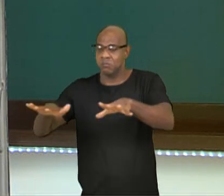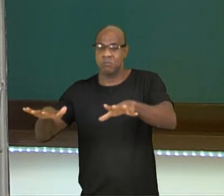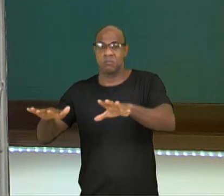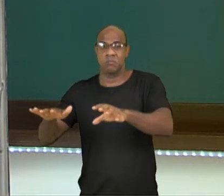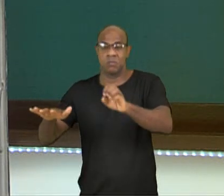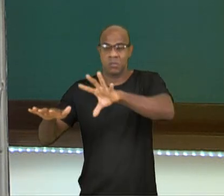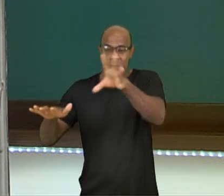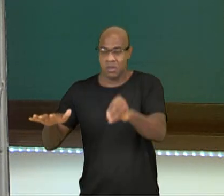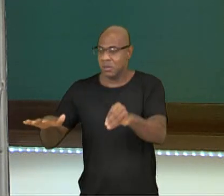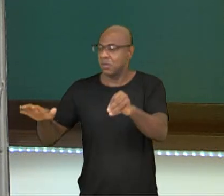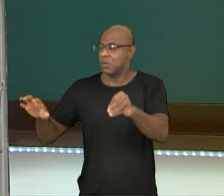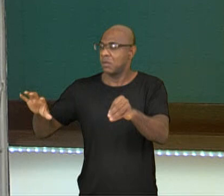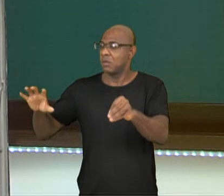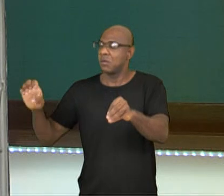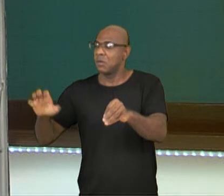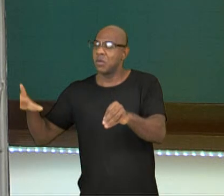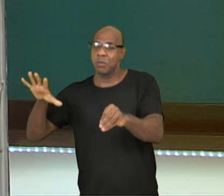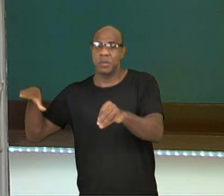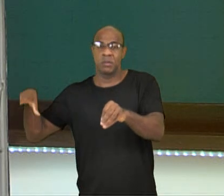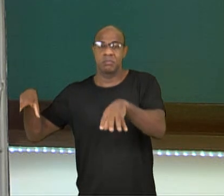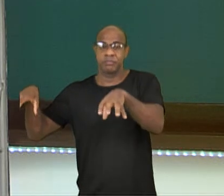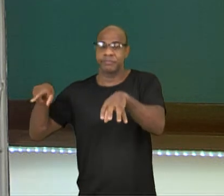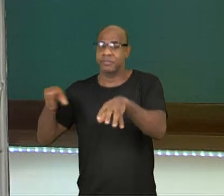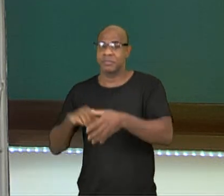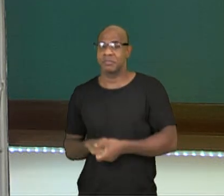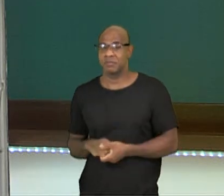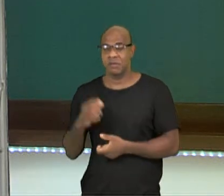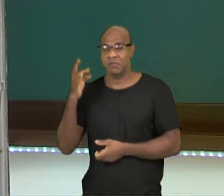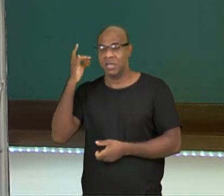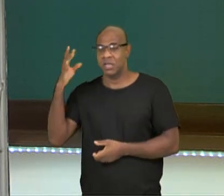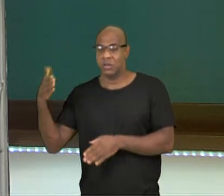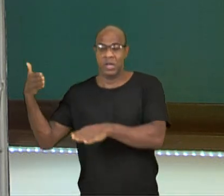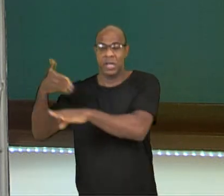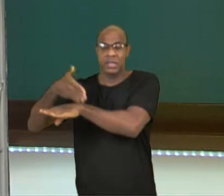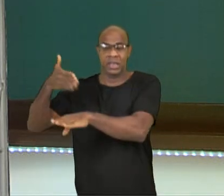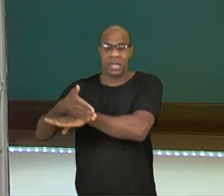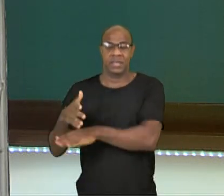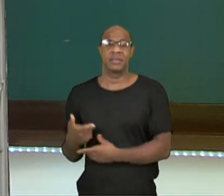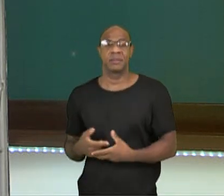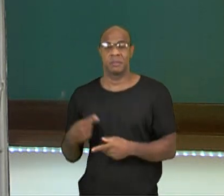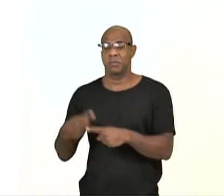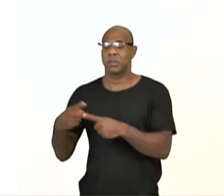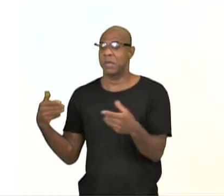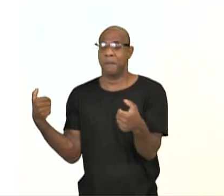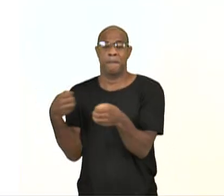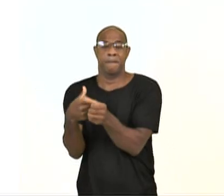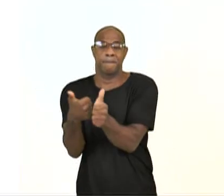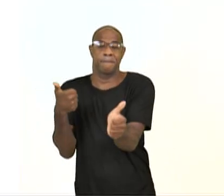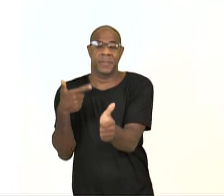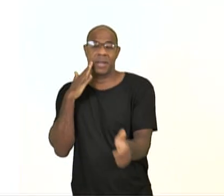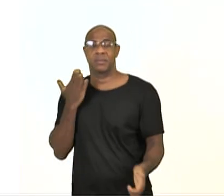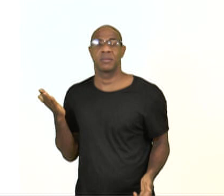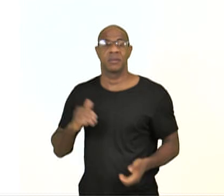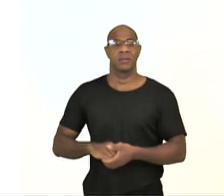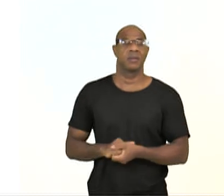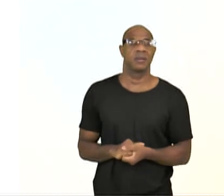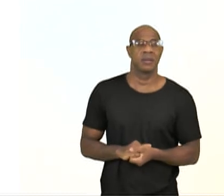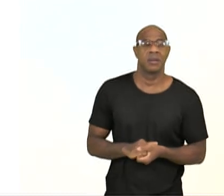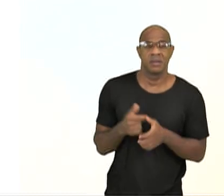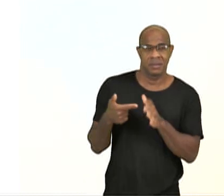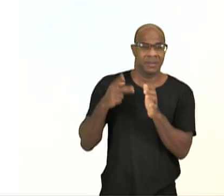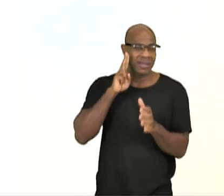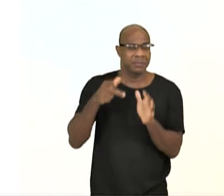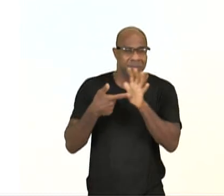que facilitou a entrada dos europeus, tá? Então aqui, lembra que eu falei para vocês que eu ia